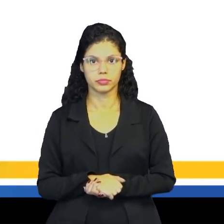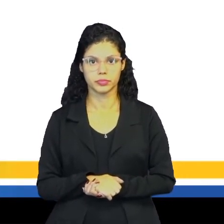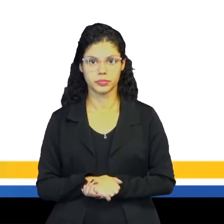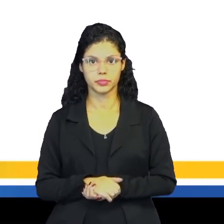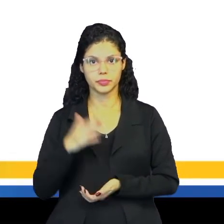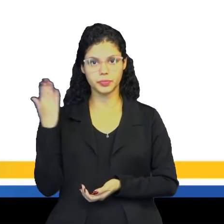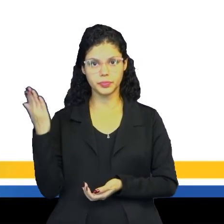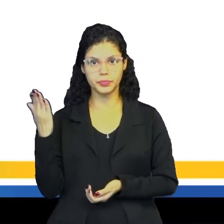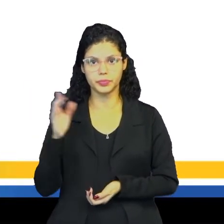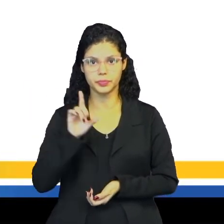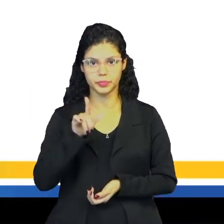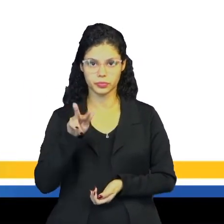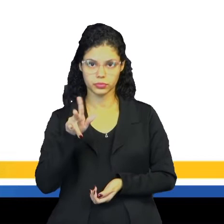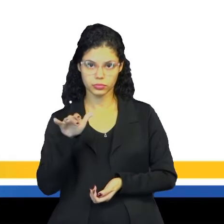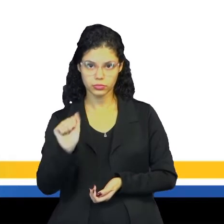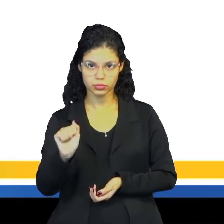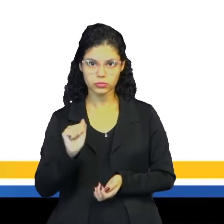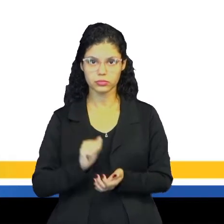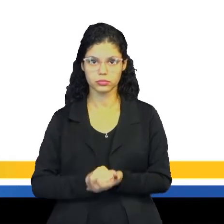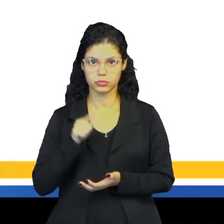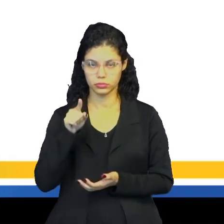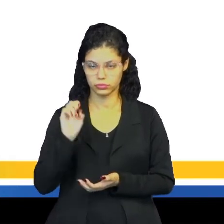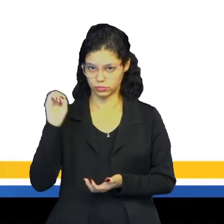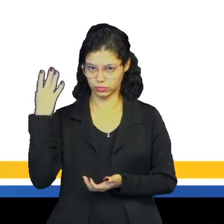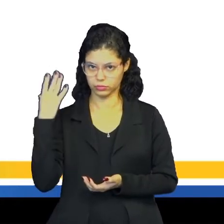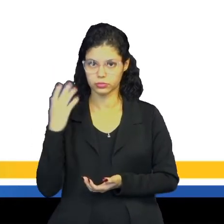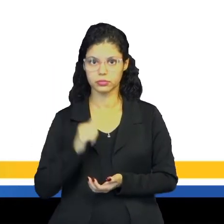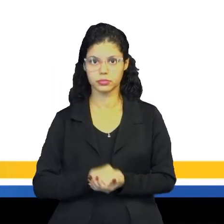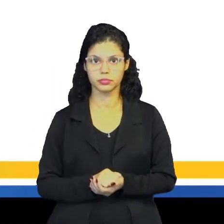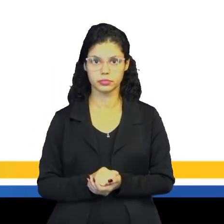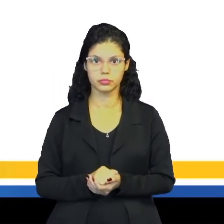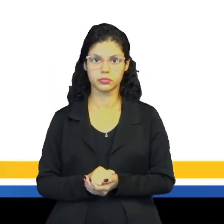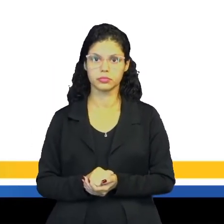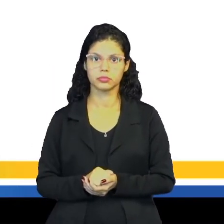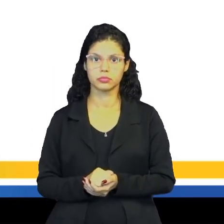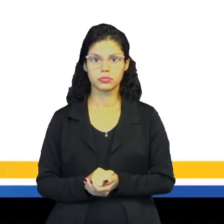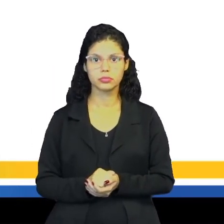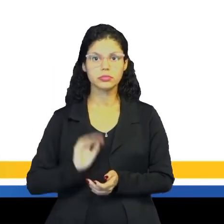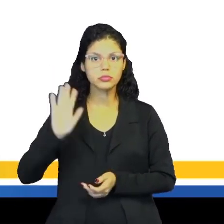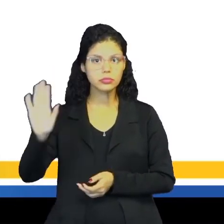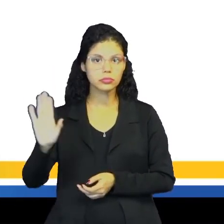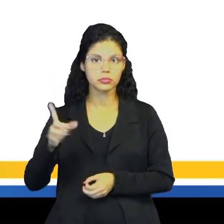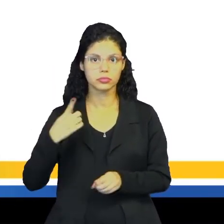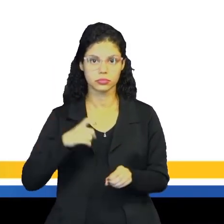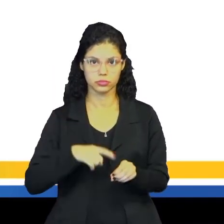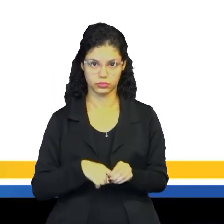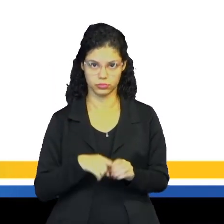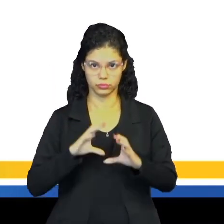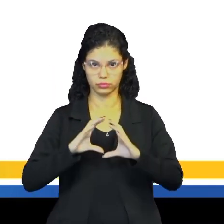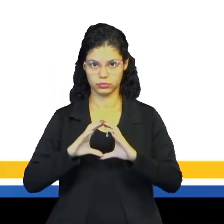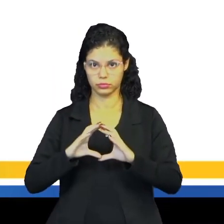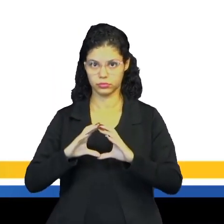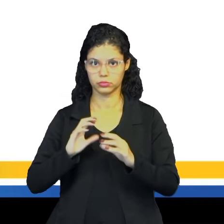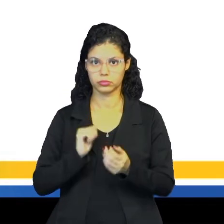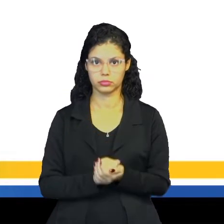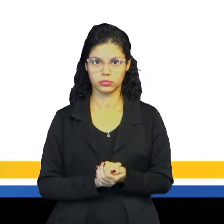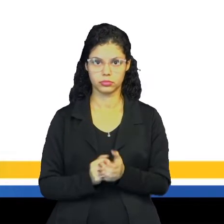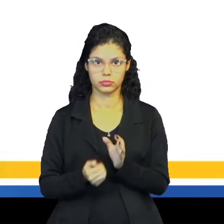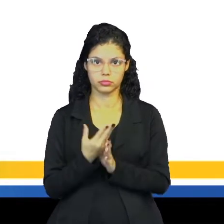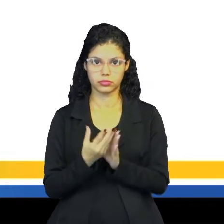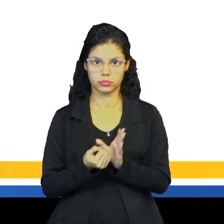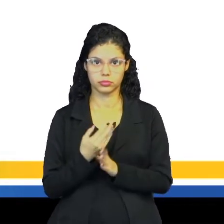Temos também a fase lútea. Nessa fase, o folículo é deixado pelo ovócito, dentro do ovário, corpo lúteo, e começa a